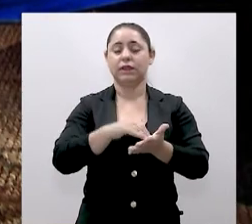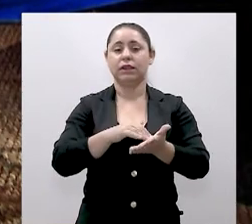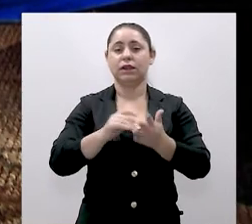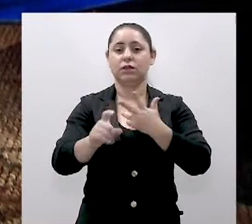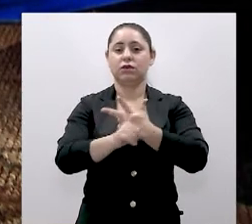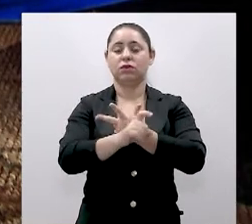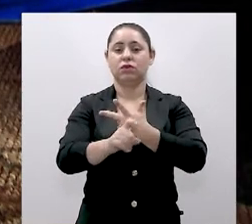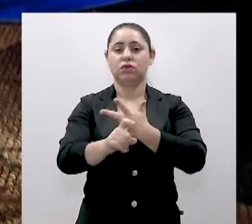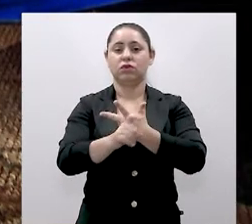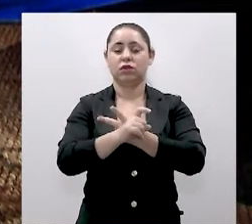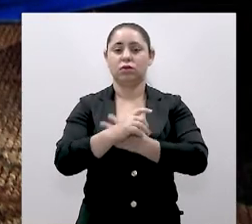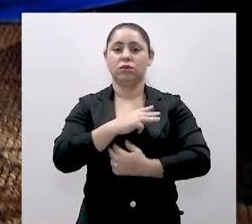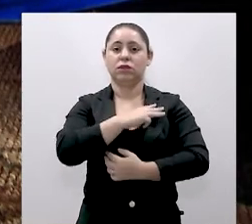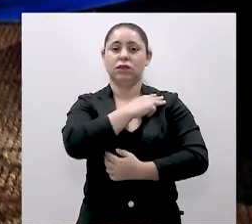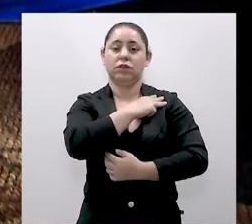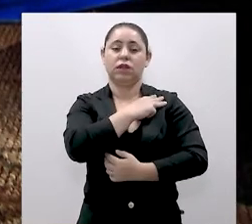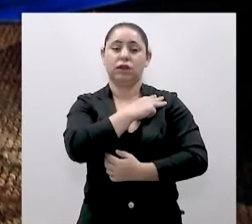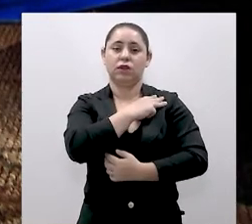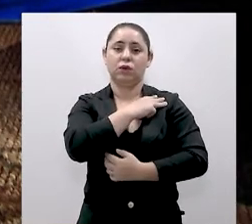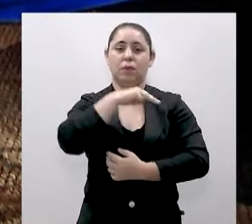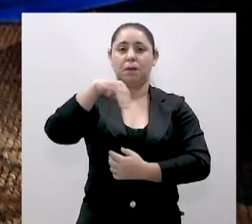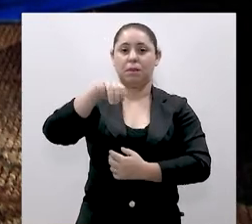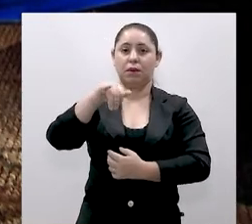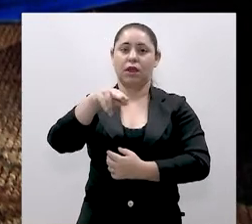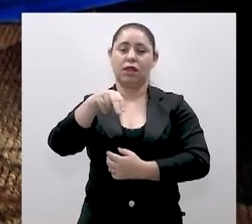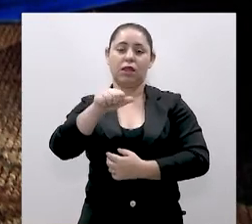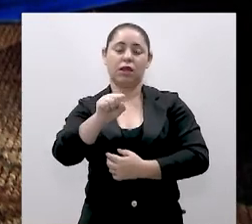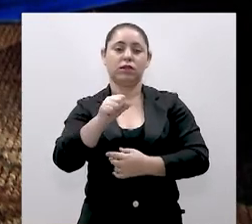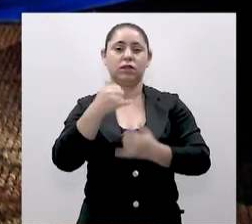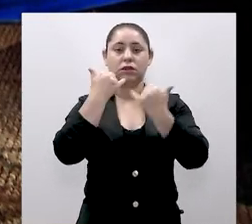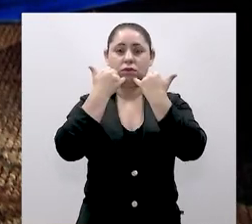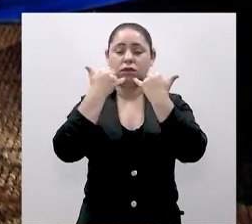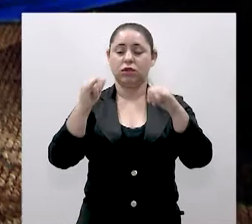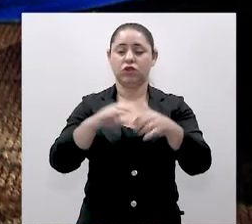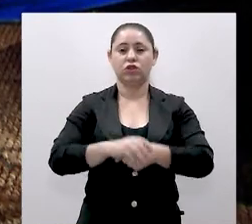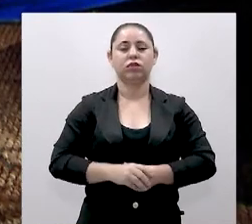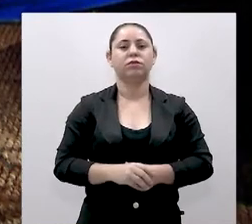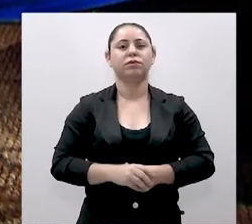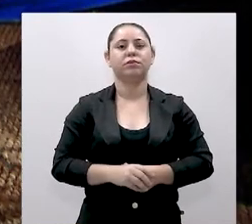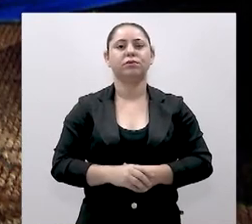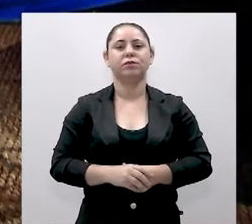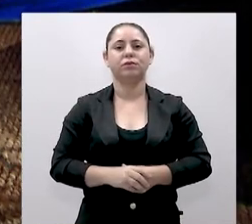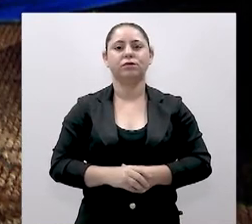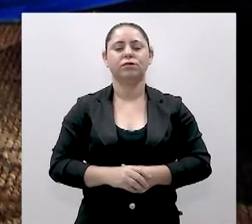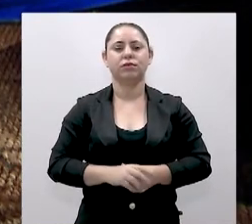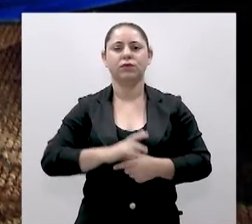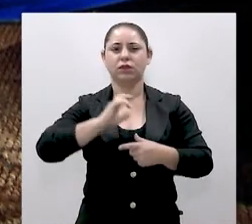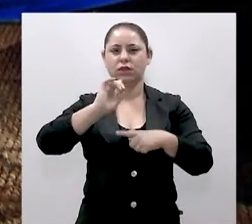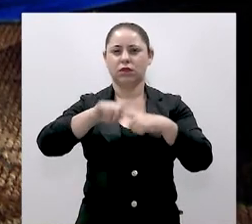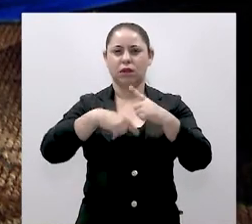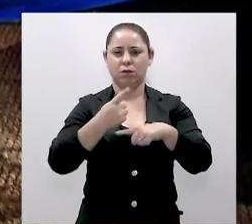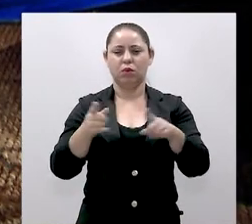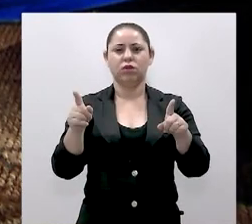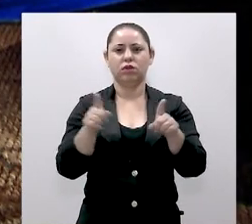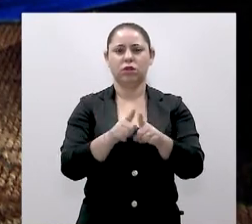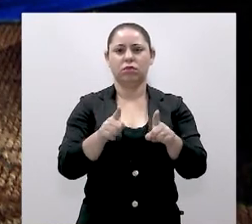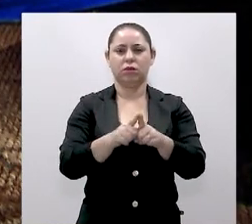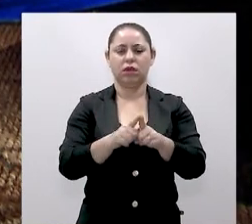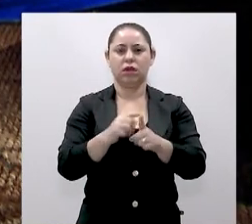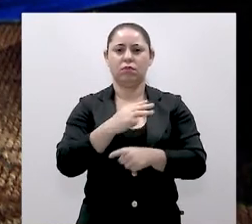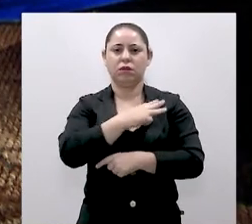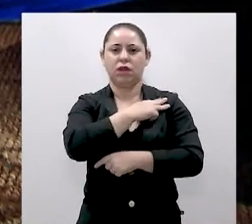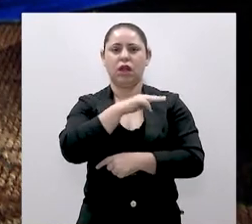secretário-executivo do ministério de Minas e energia com o Vinícius Paulino Cícero um homem honrado um homem de bem bom e depois peguei